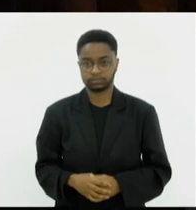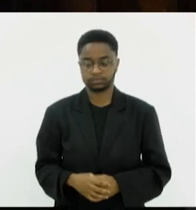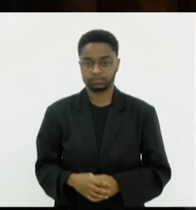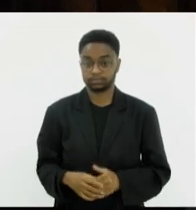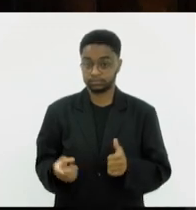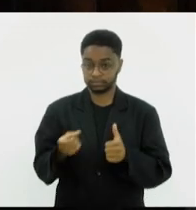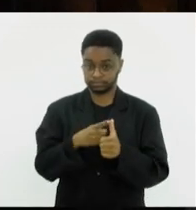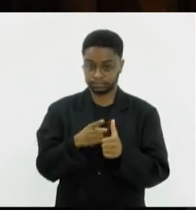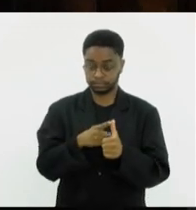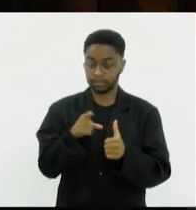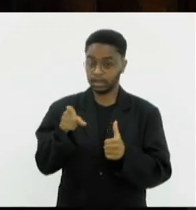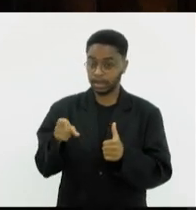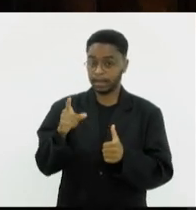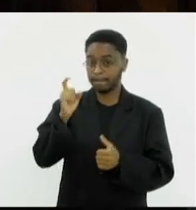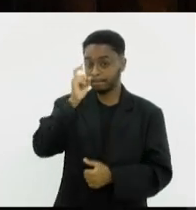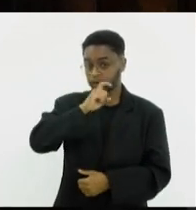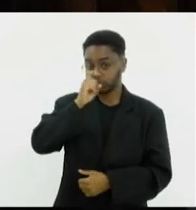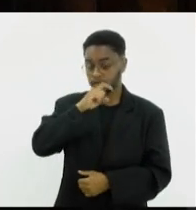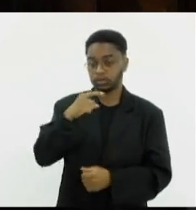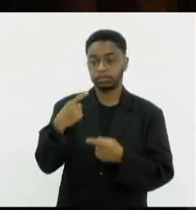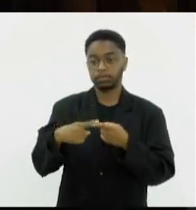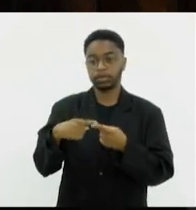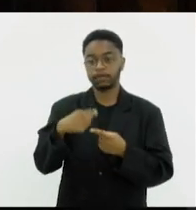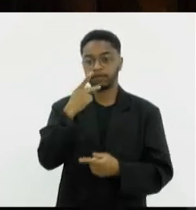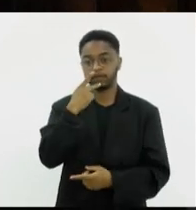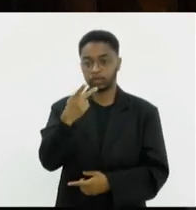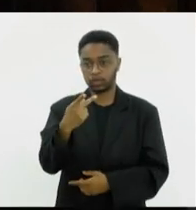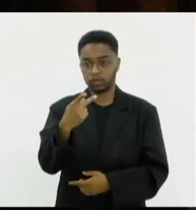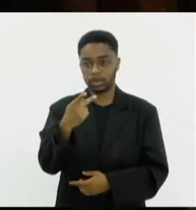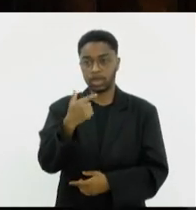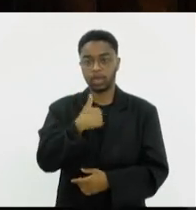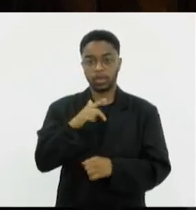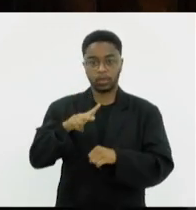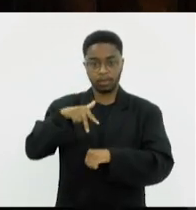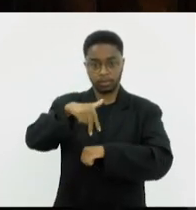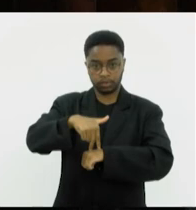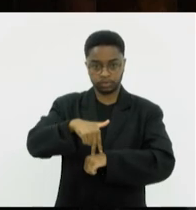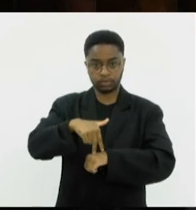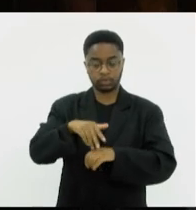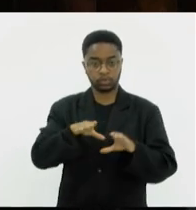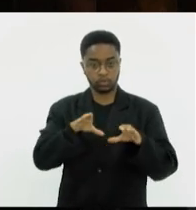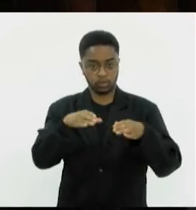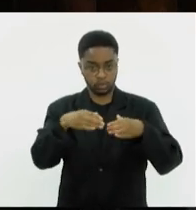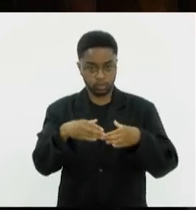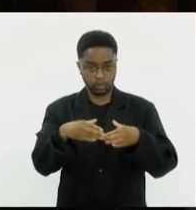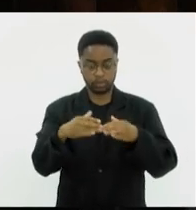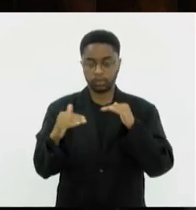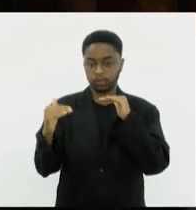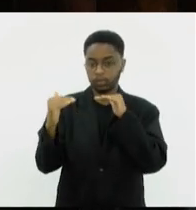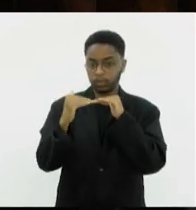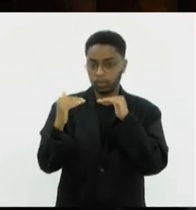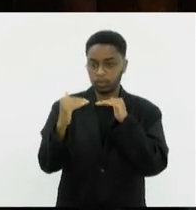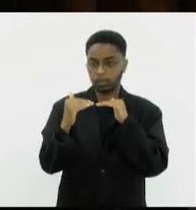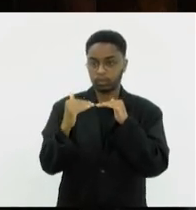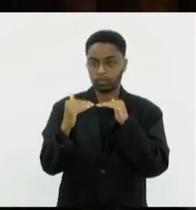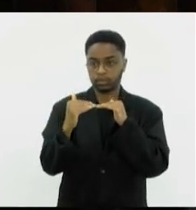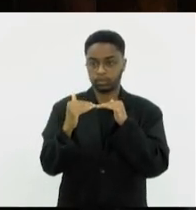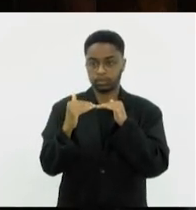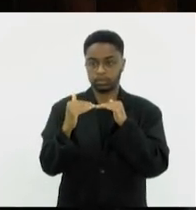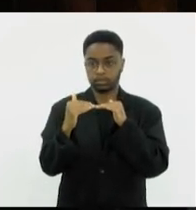Primeiro, ele está mentindo porque ele está dizendo que eu me posicionei no grupo favorável